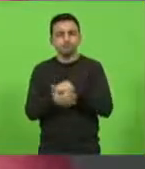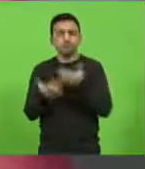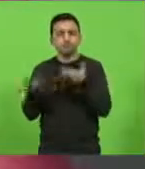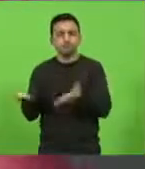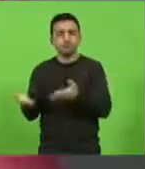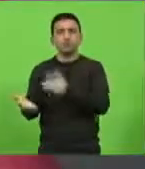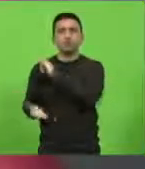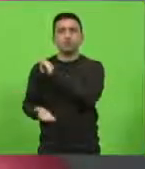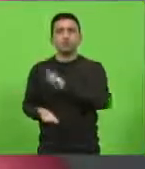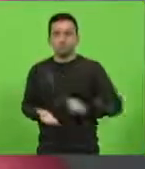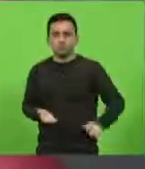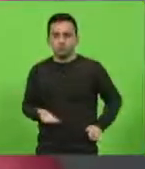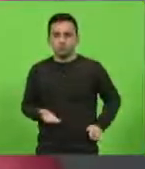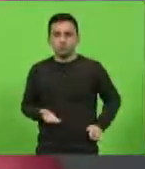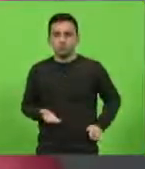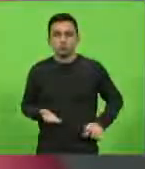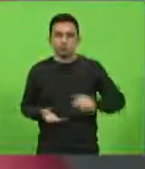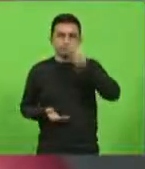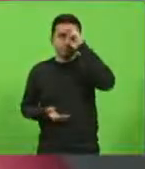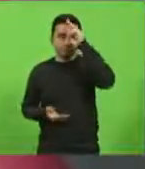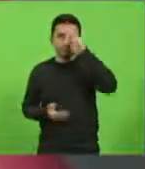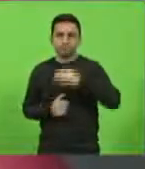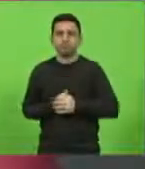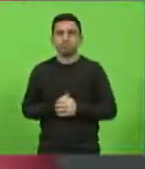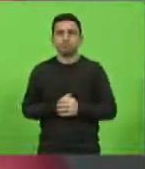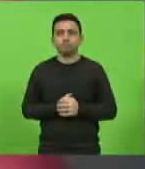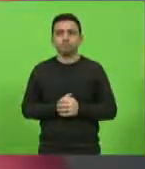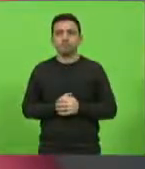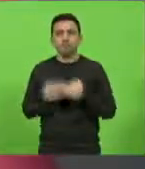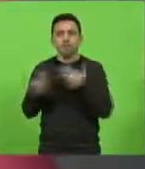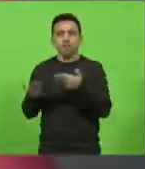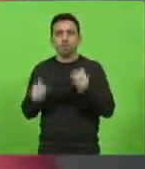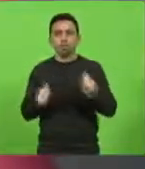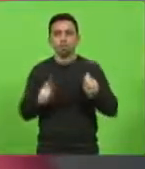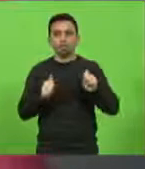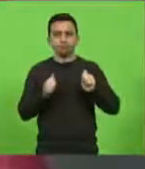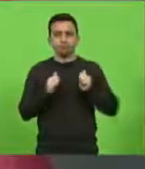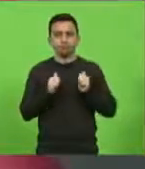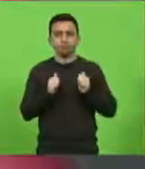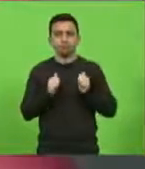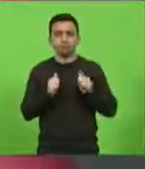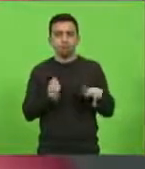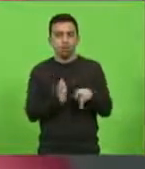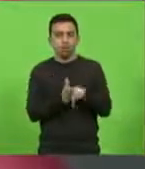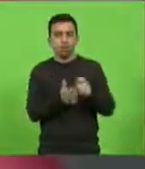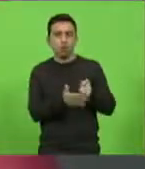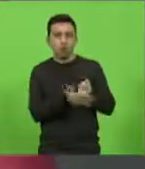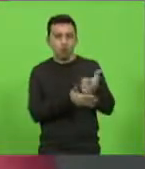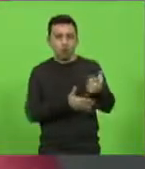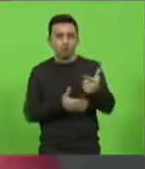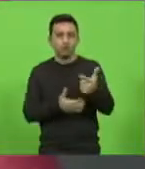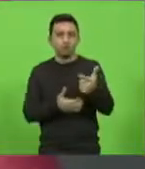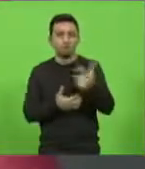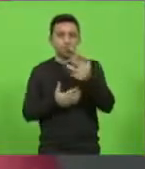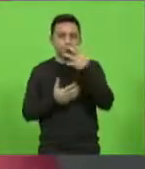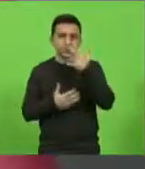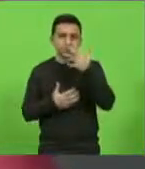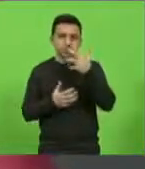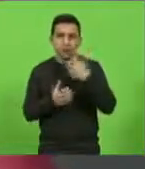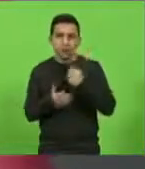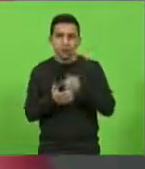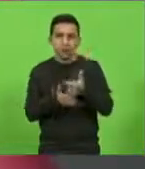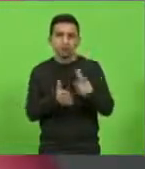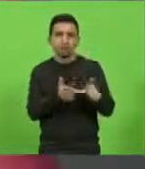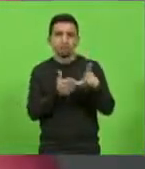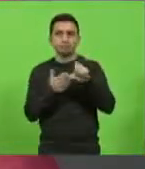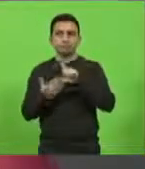Estado de Santa Catarina o senhor Carlos Moisés da Silva por ter se omitido diante da compra dos respiradores com pagamento antecipado